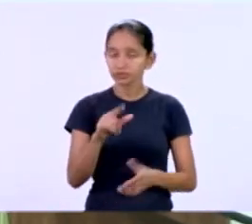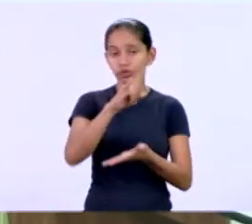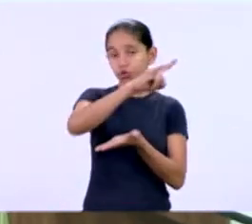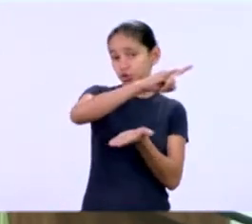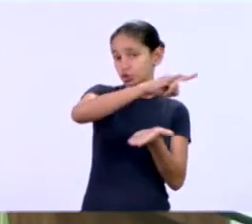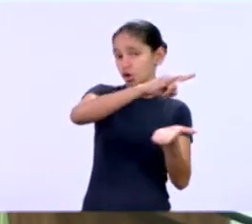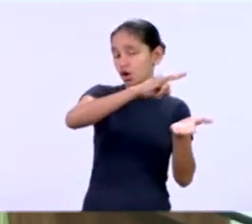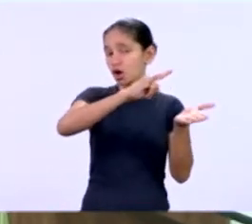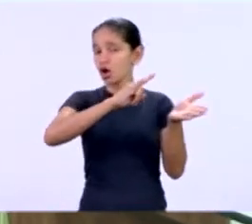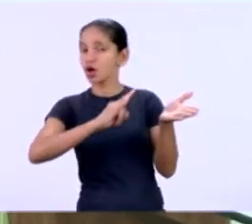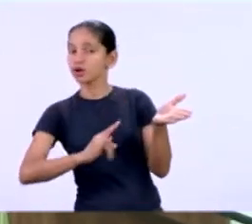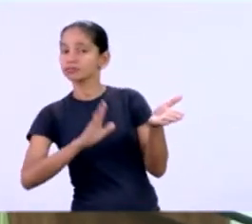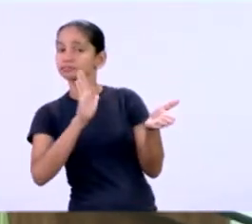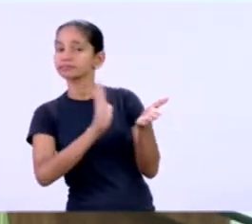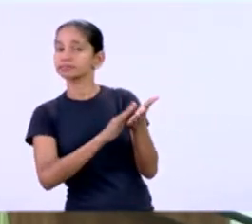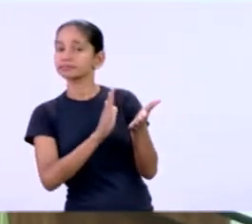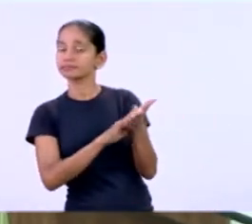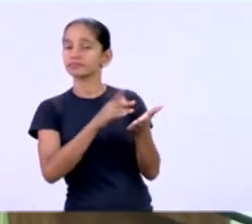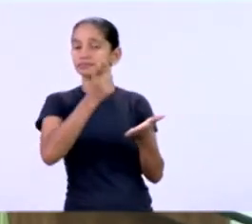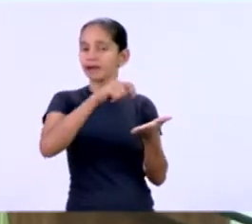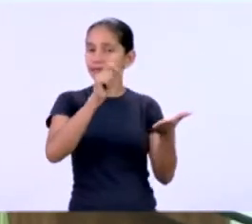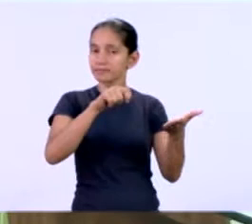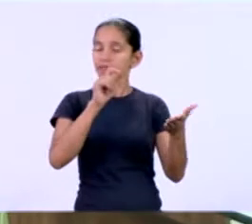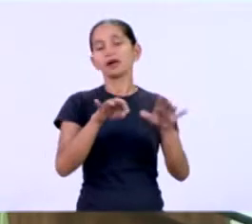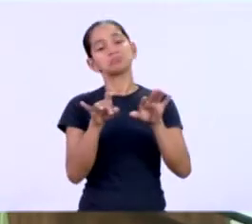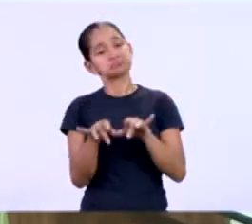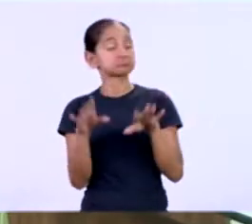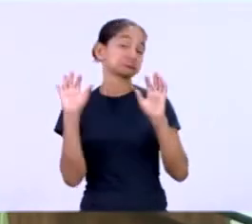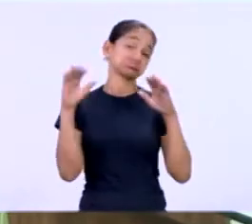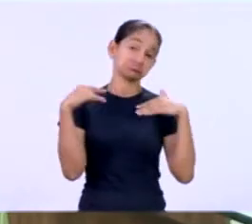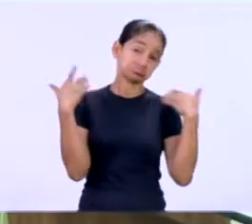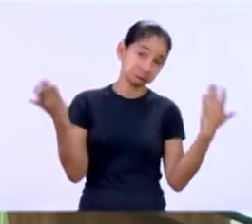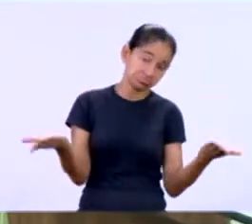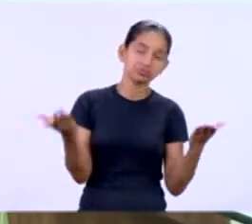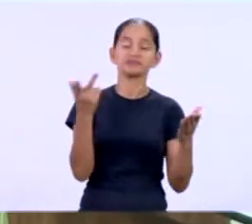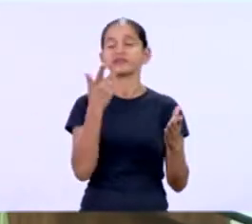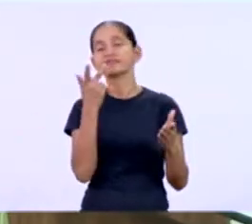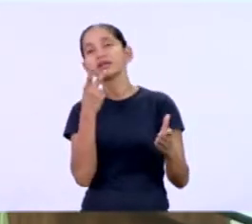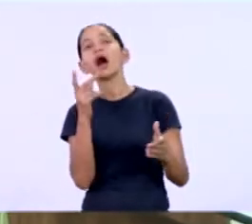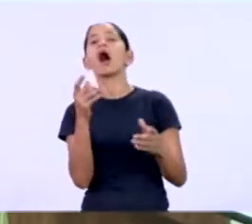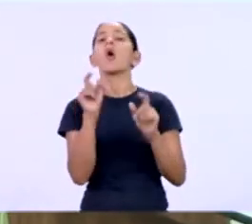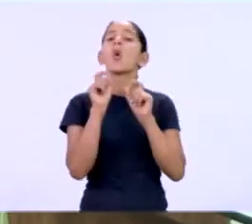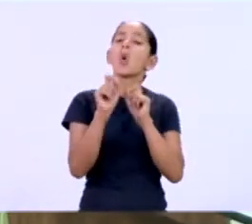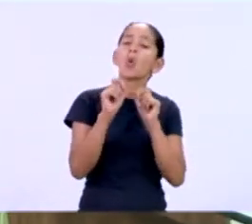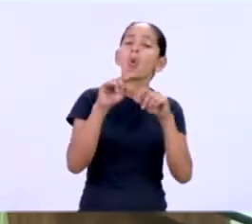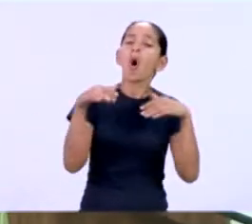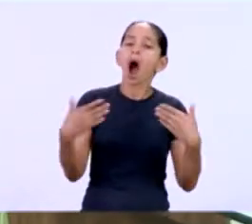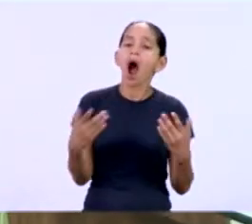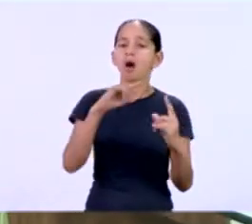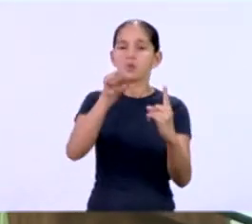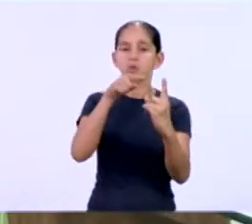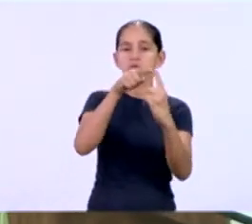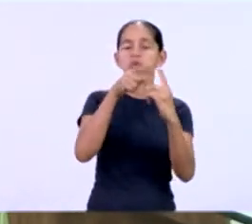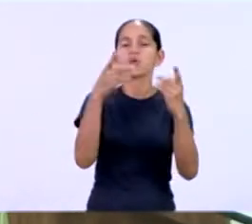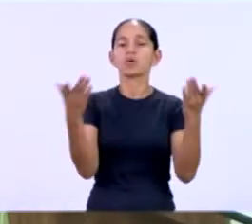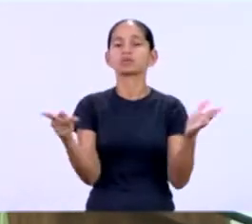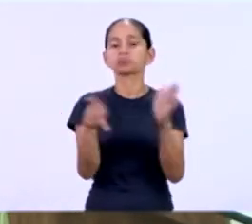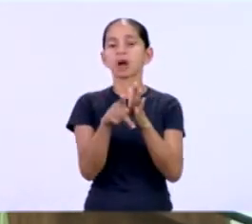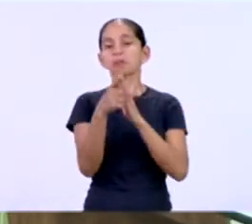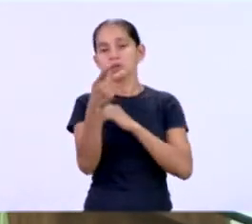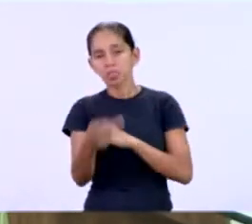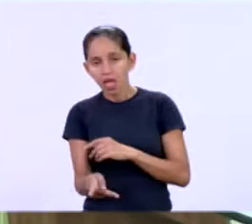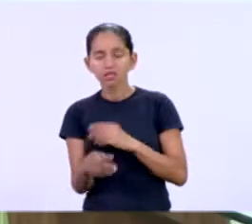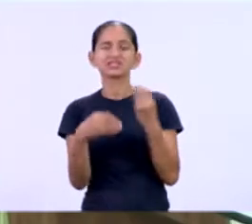documento, né, aquele papel escrito onde a organização vai elencar os seus principais objetivos e como fará